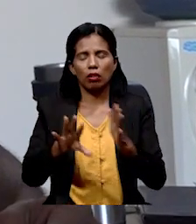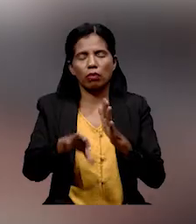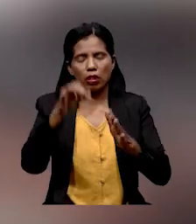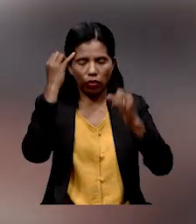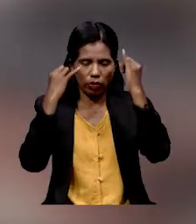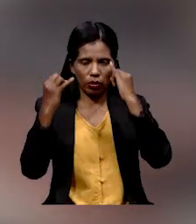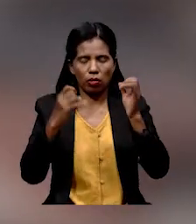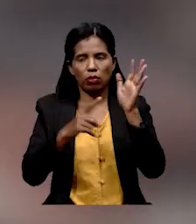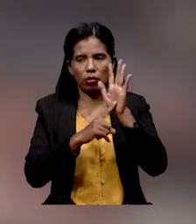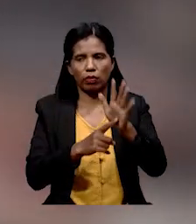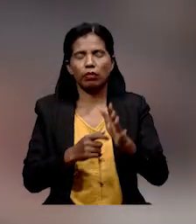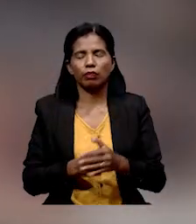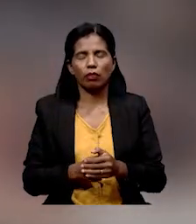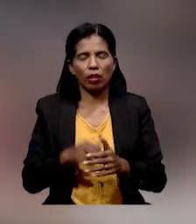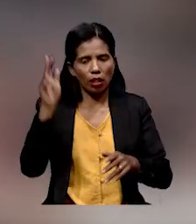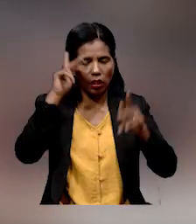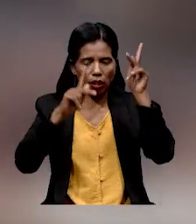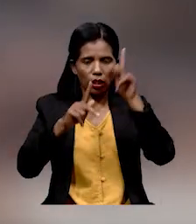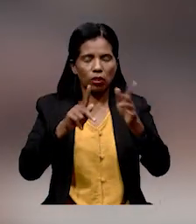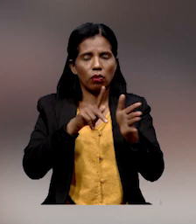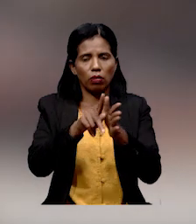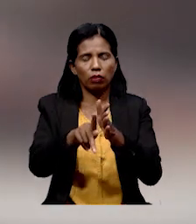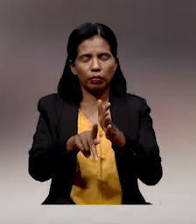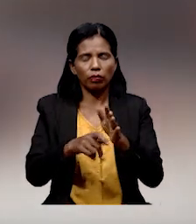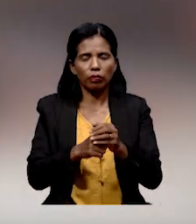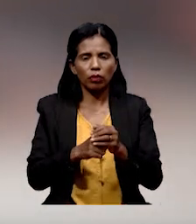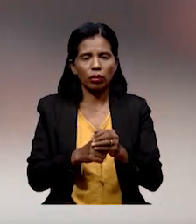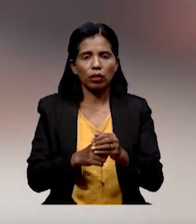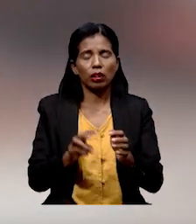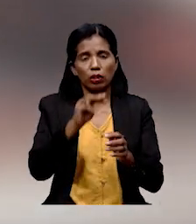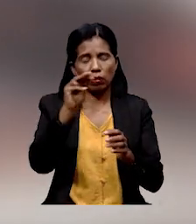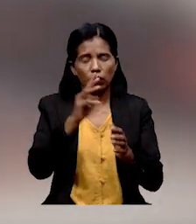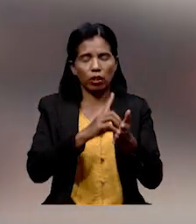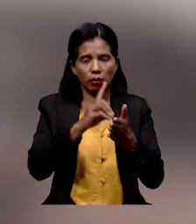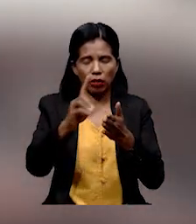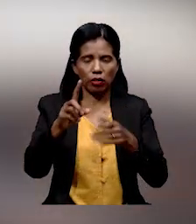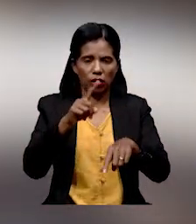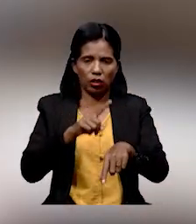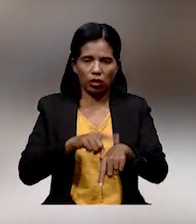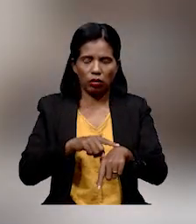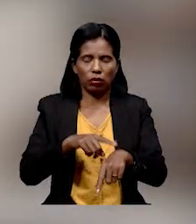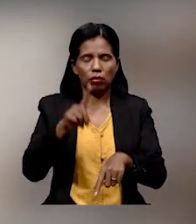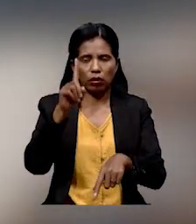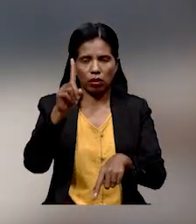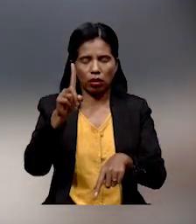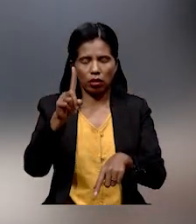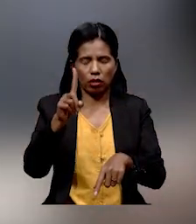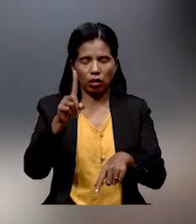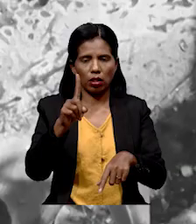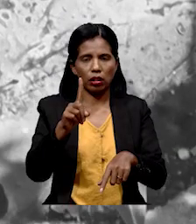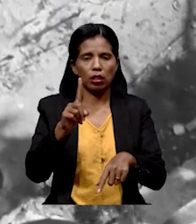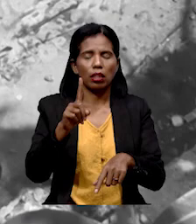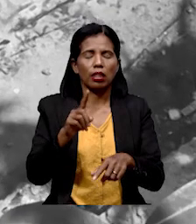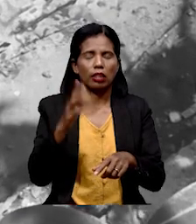dia. Caso Messírio Rassouro vítima Antônio de Jesus acontece segunda semana, né? Mais ou menos, tuco ida madrugada, horas Timor-Leste